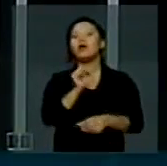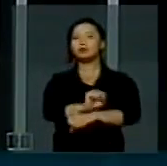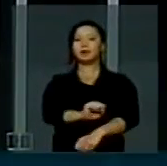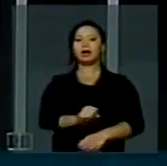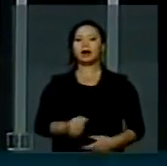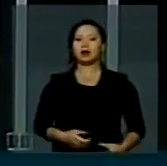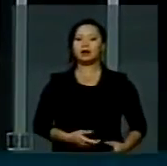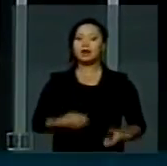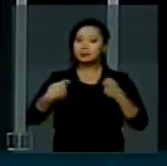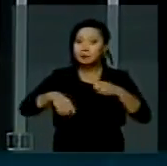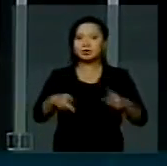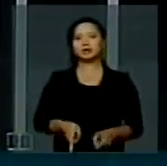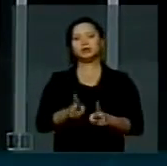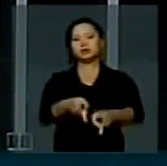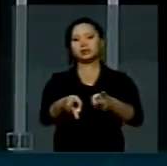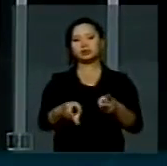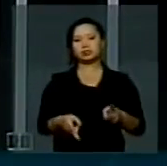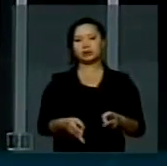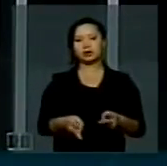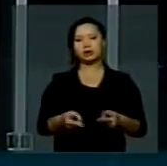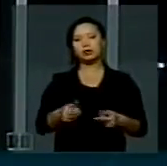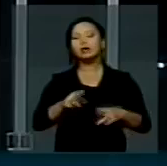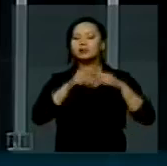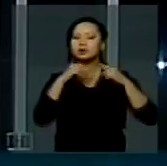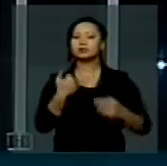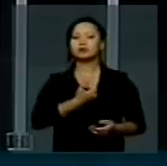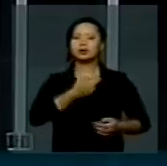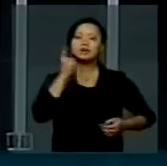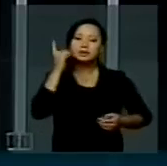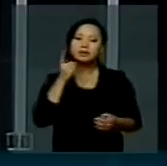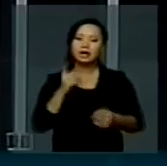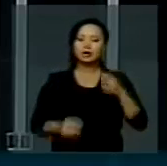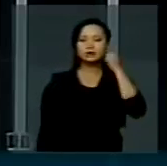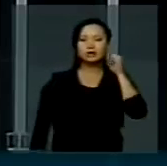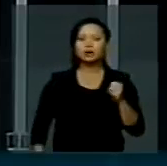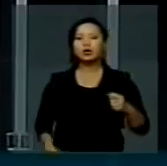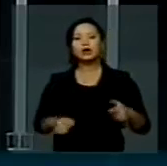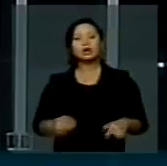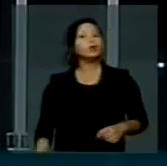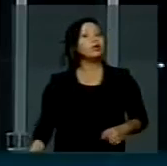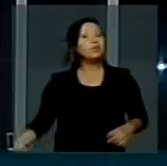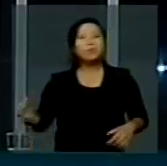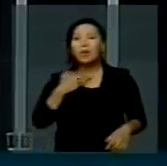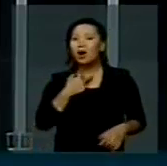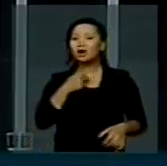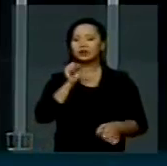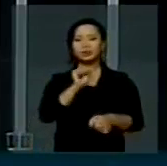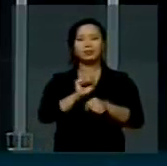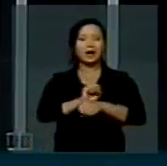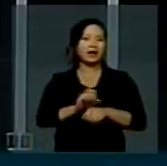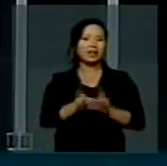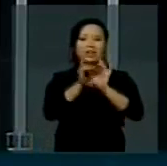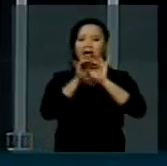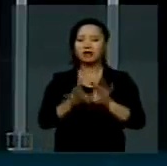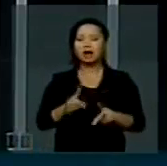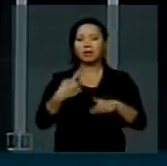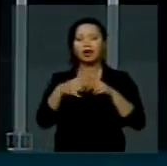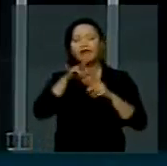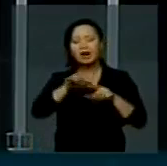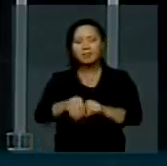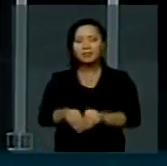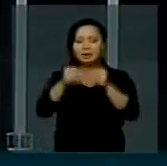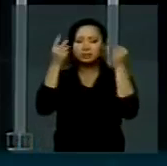senadores que vão transformar essa paralisia num prejuízo para a sociedade, num prejuízo